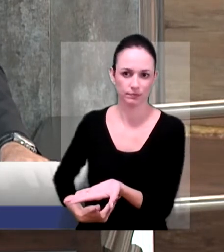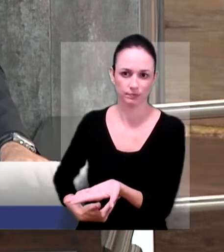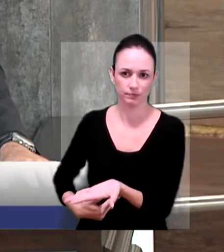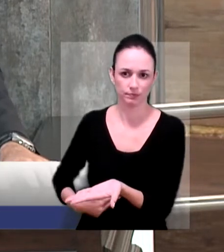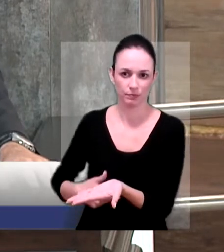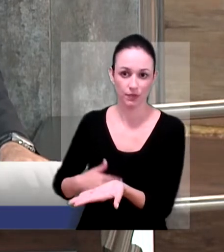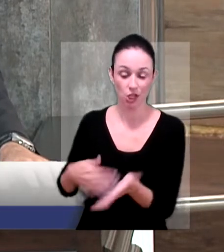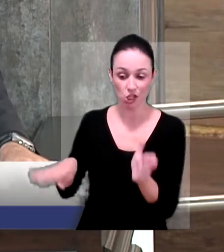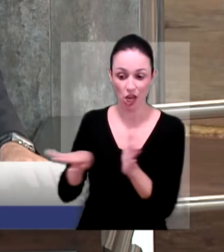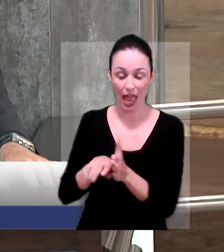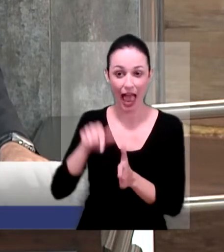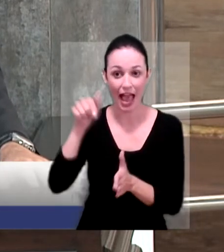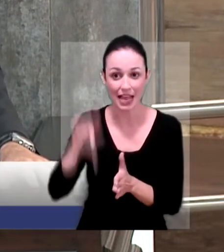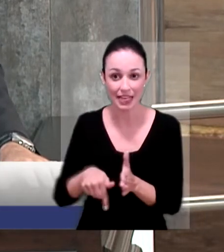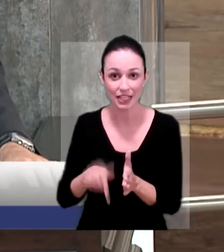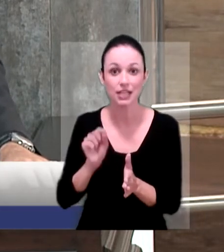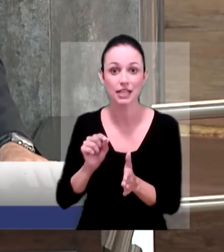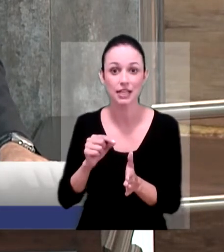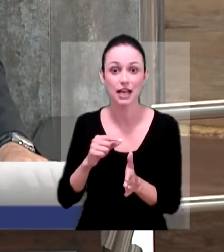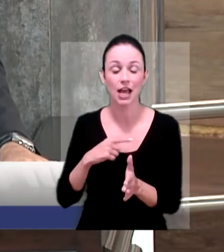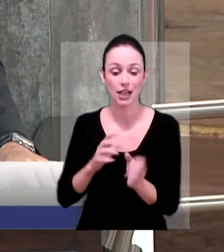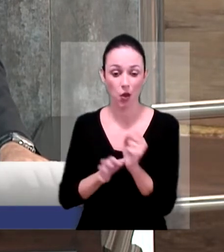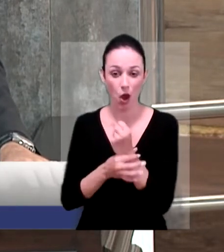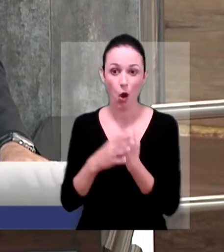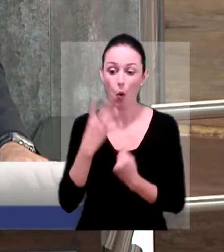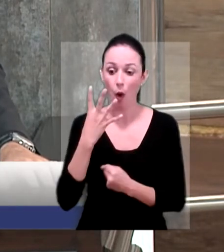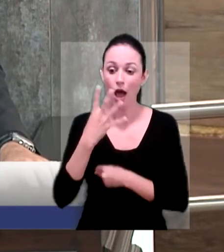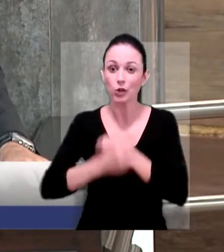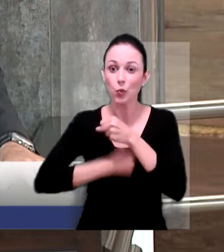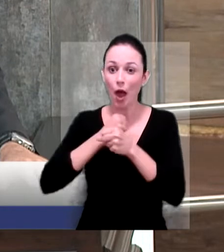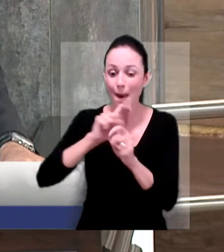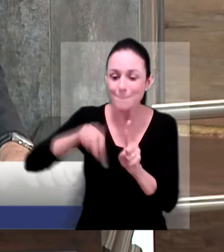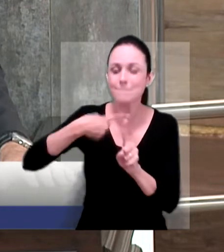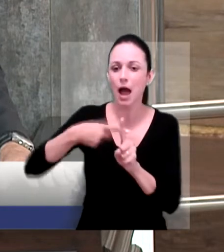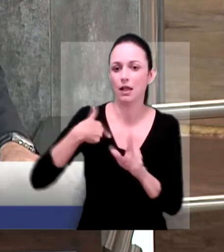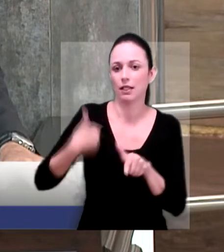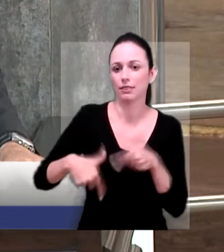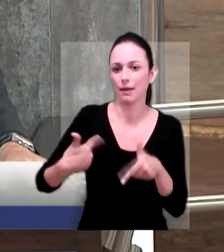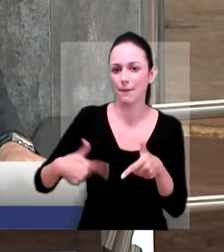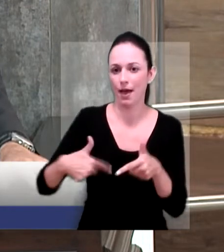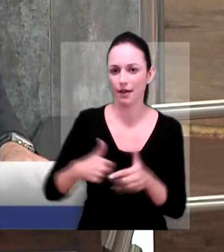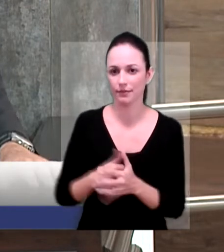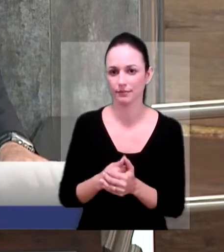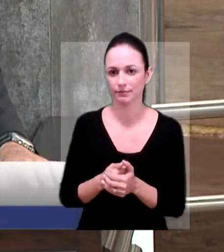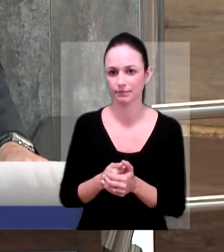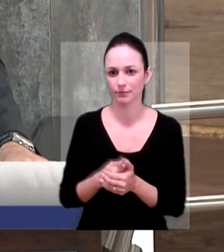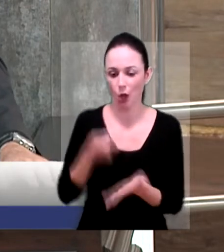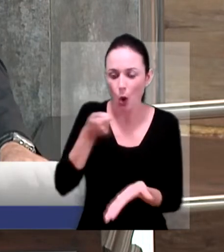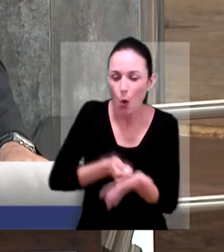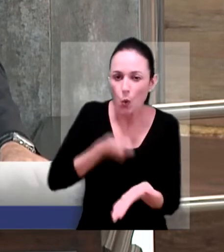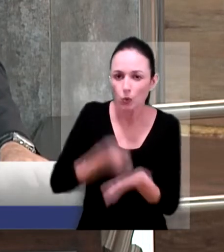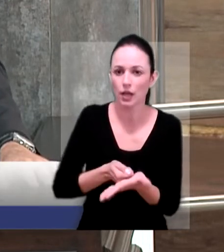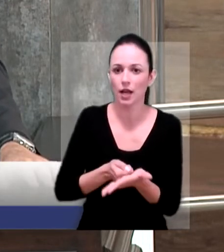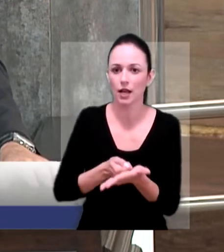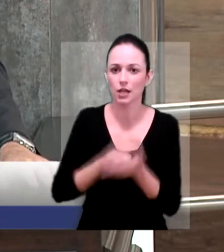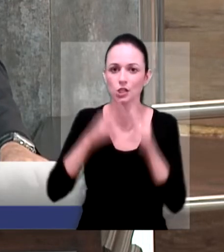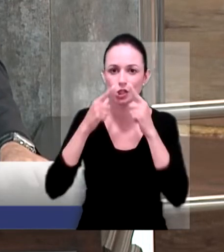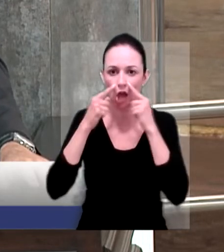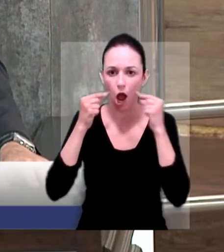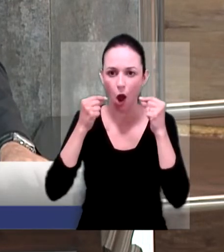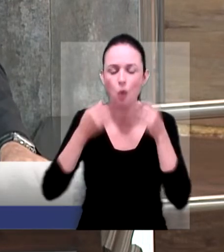que eu tenho mais 4 anos para trabalhar e lutar para que Jaú seja justo